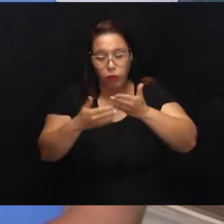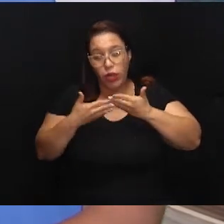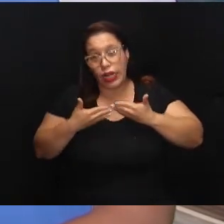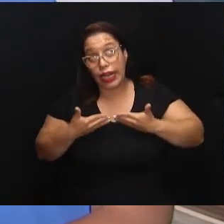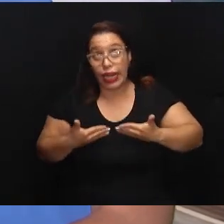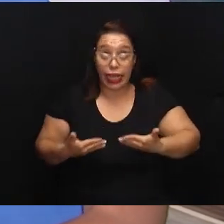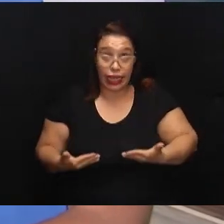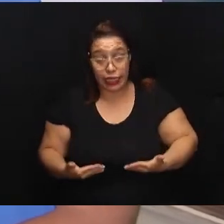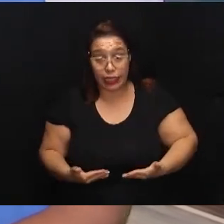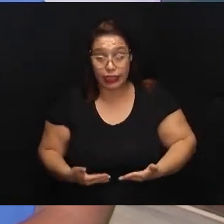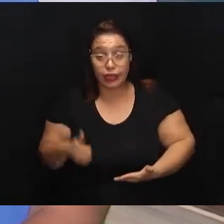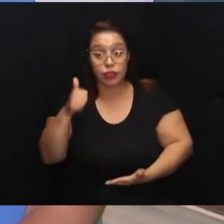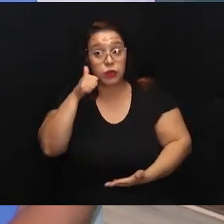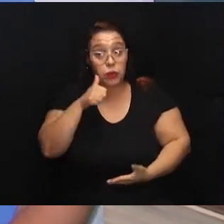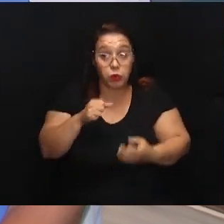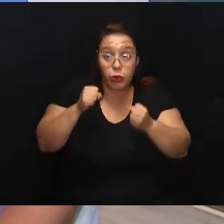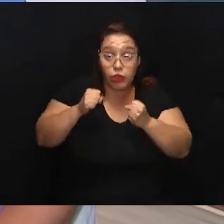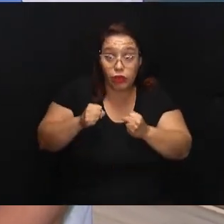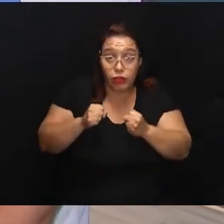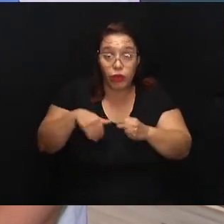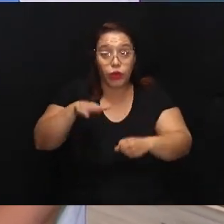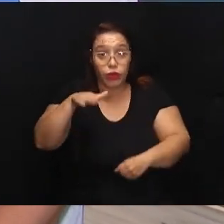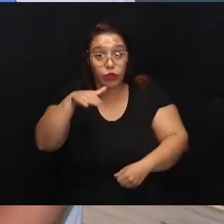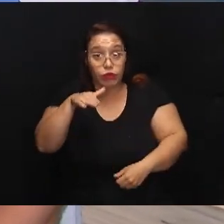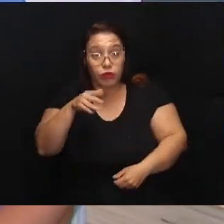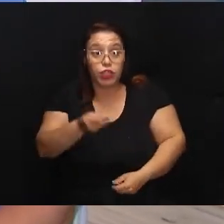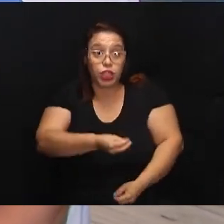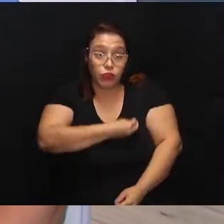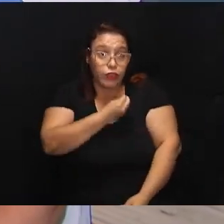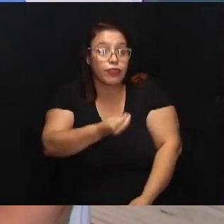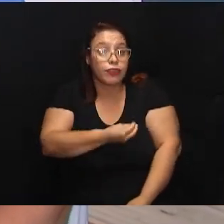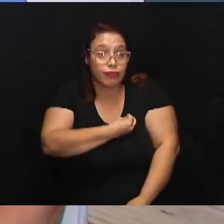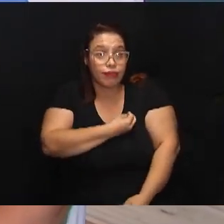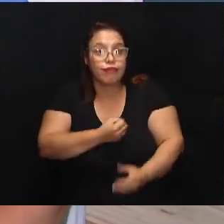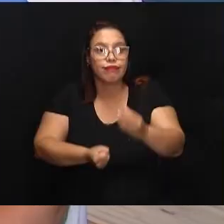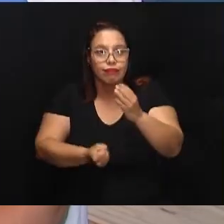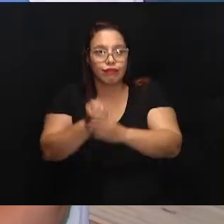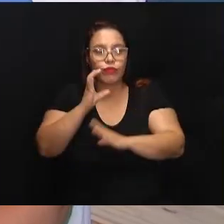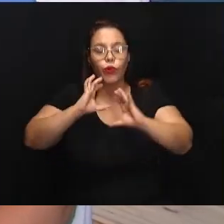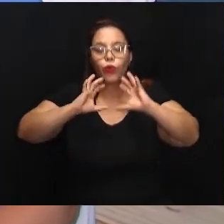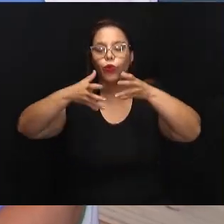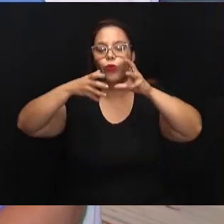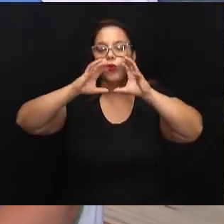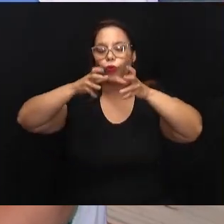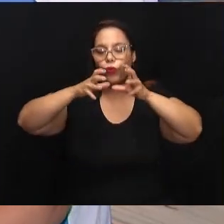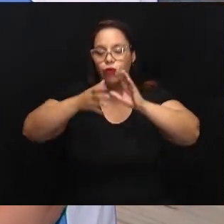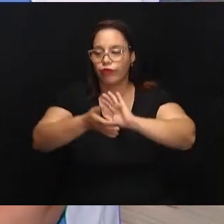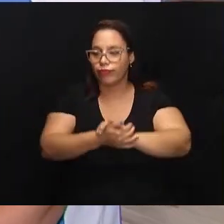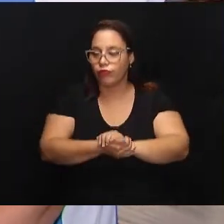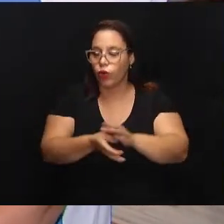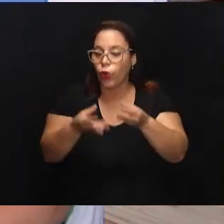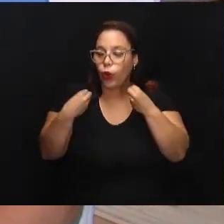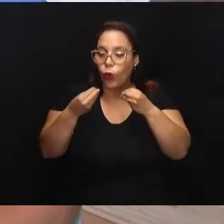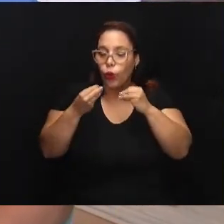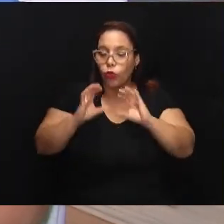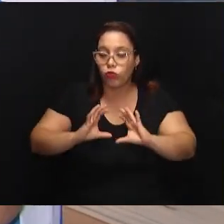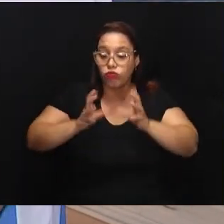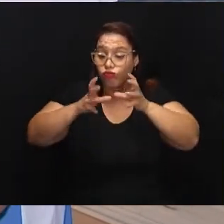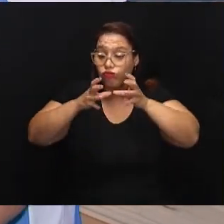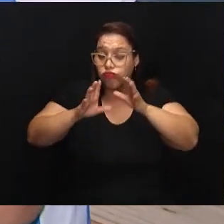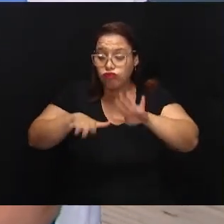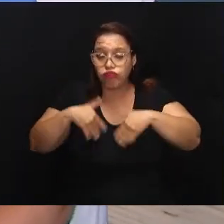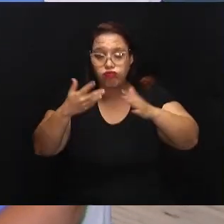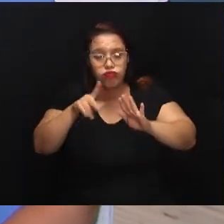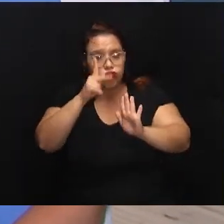leve, que as meninas também pudessem ter um pouco mais de vivência, e aí foi criado o voleibol. Então, como que se joga voleibol? Quais